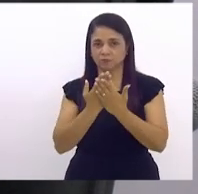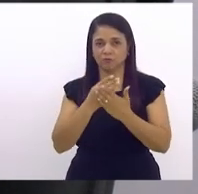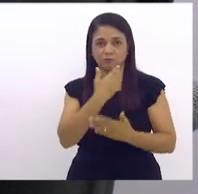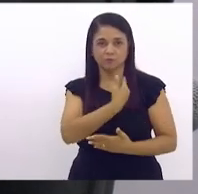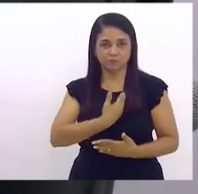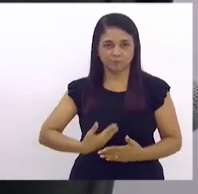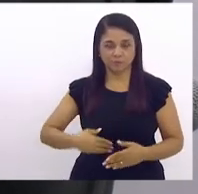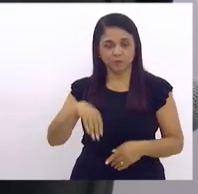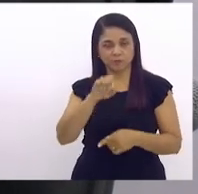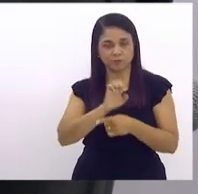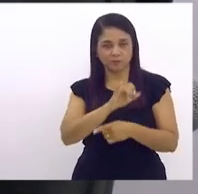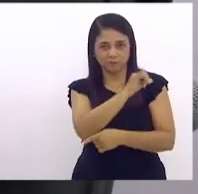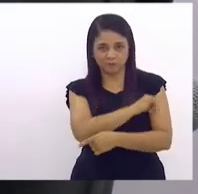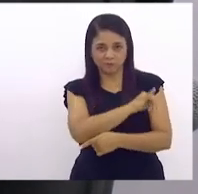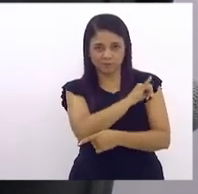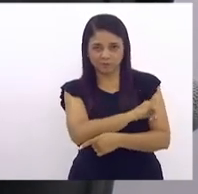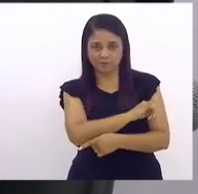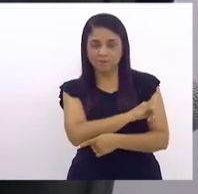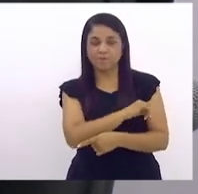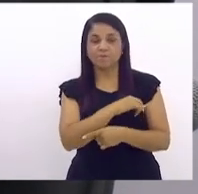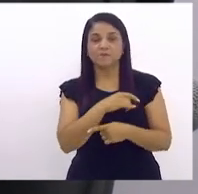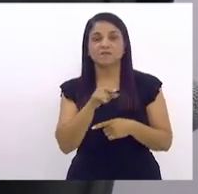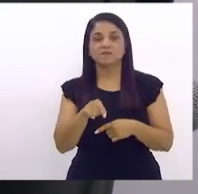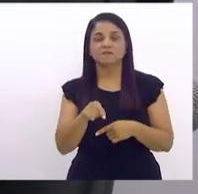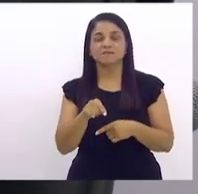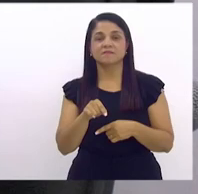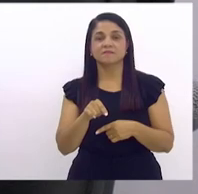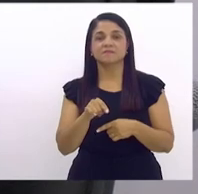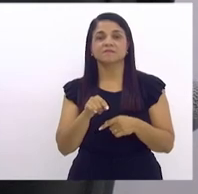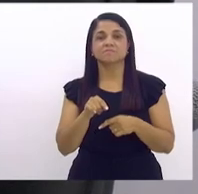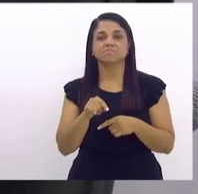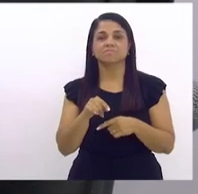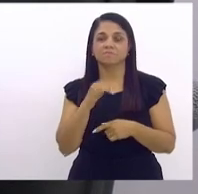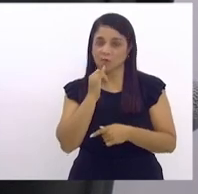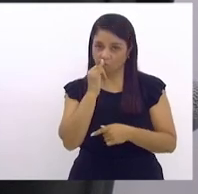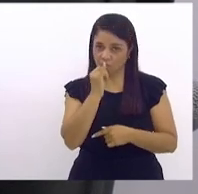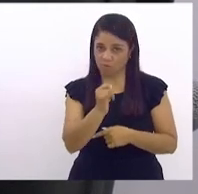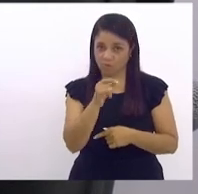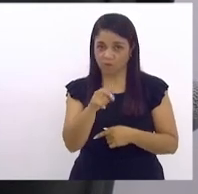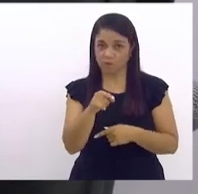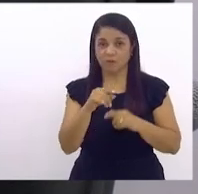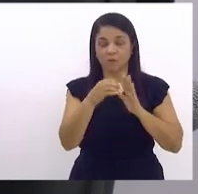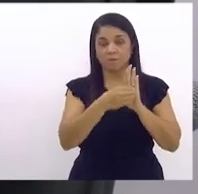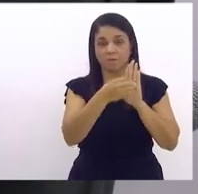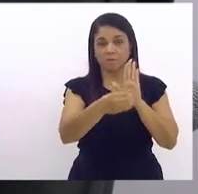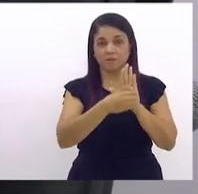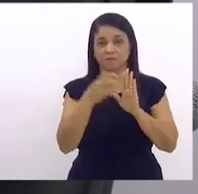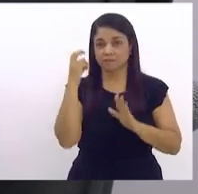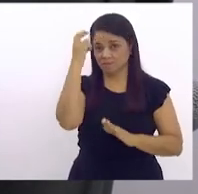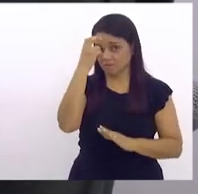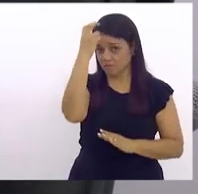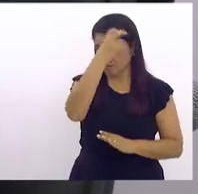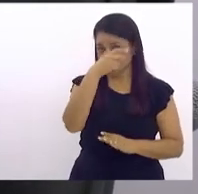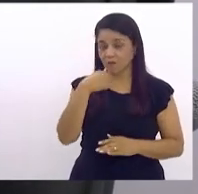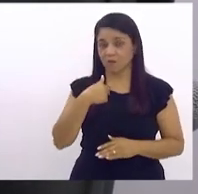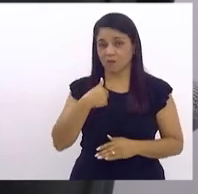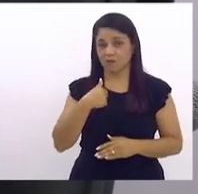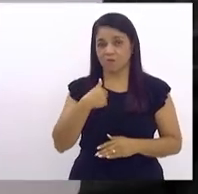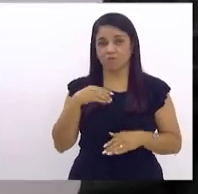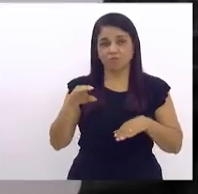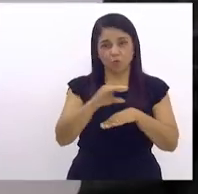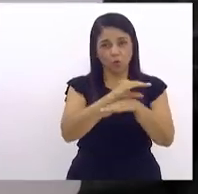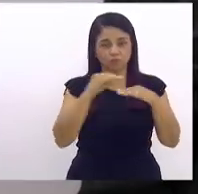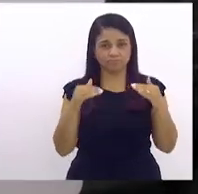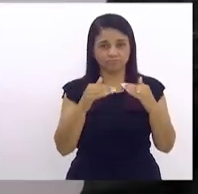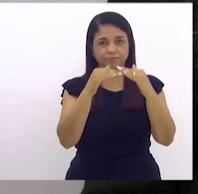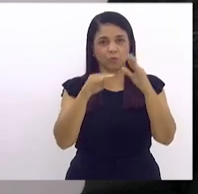no âmbito do Estado do Rio de Janeiro, na forma em que menciona. Para aparecer, a deputada Verônica. Ficou constitucionalidade